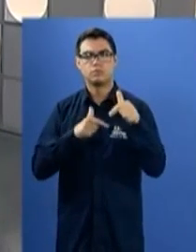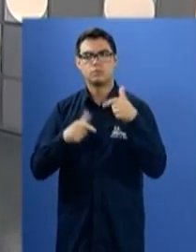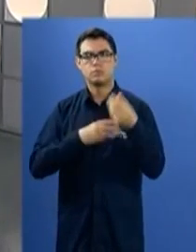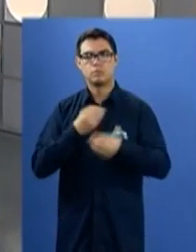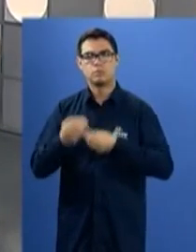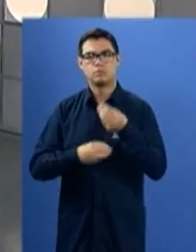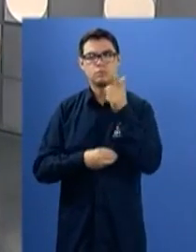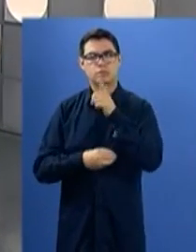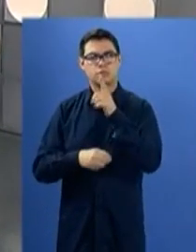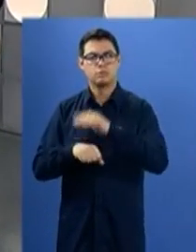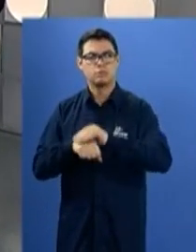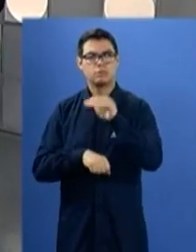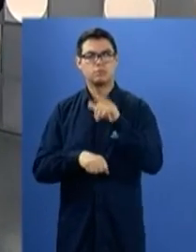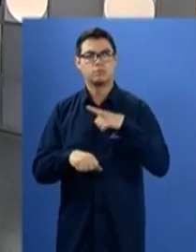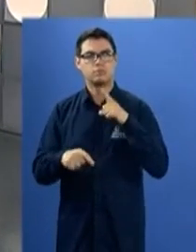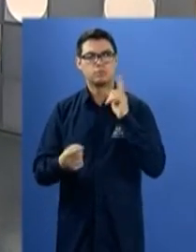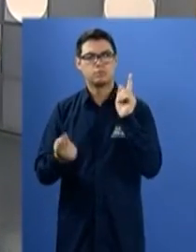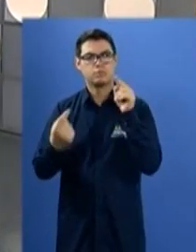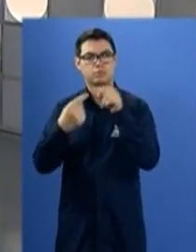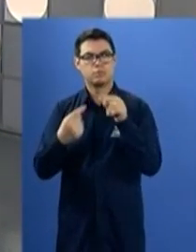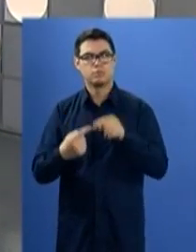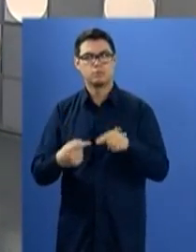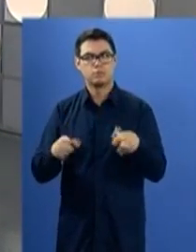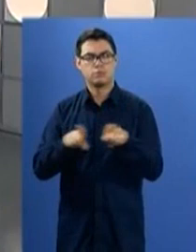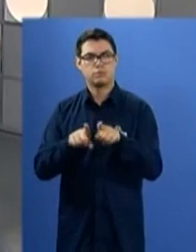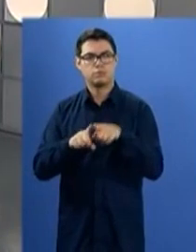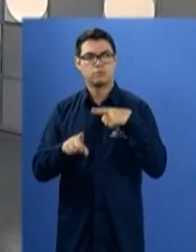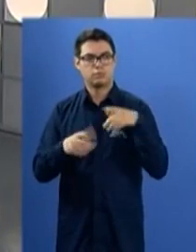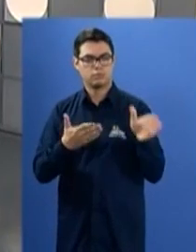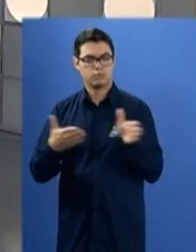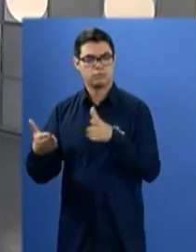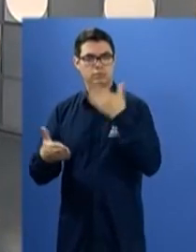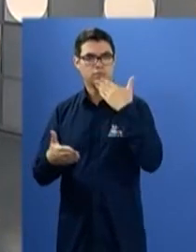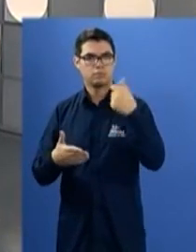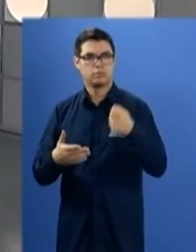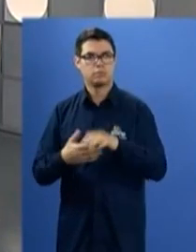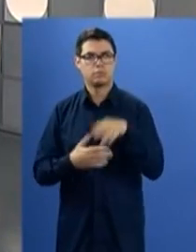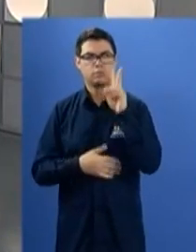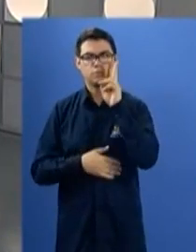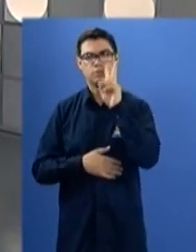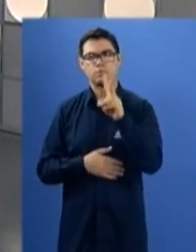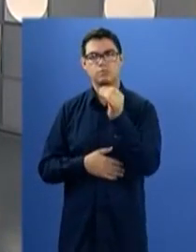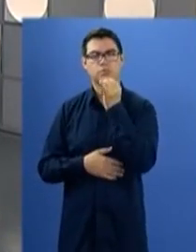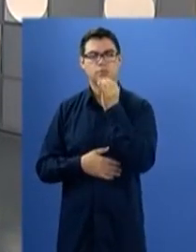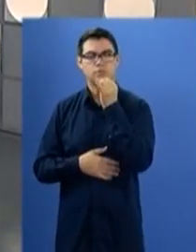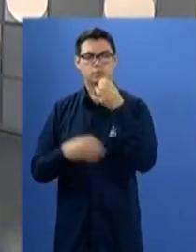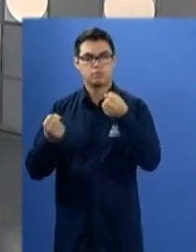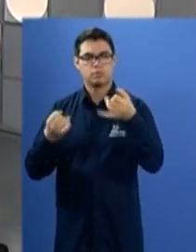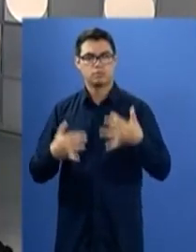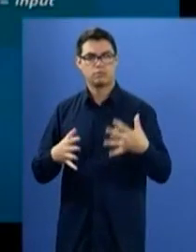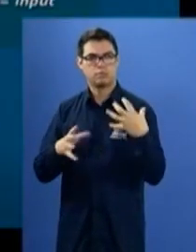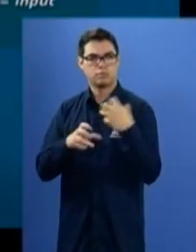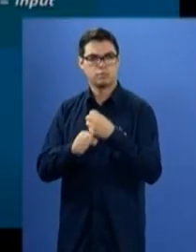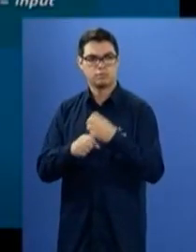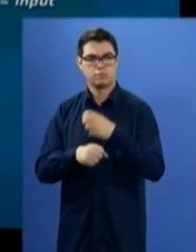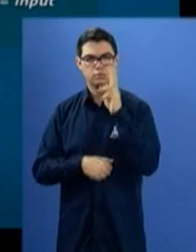de tudo, uma medida de eficiência no processo de produção. Vamos ver alguns exemplos desses cálculos.